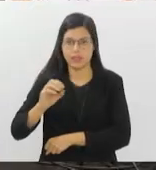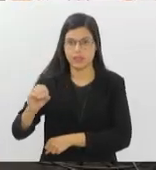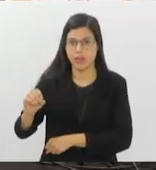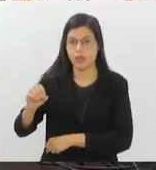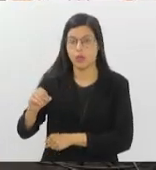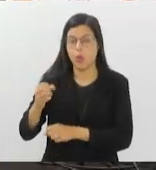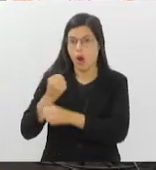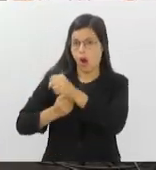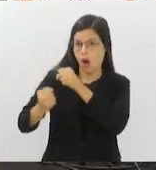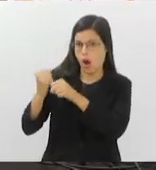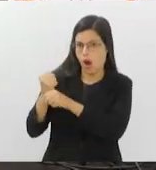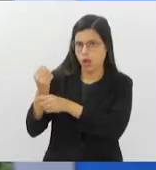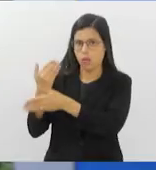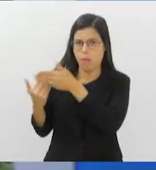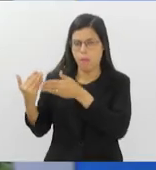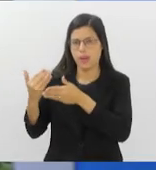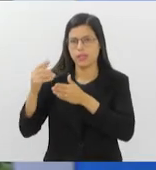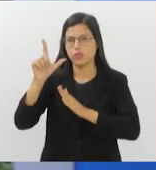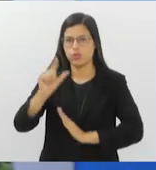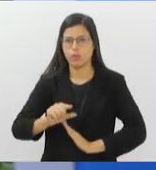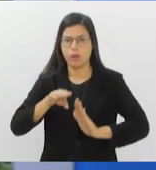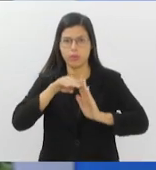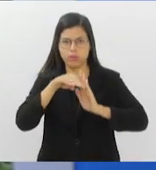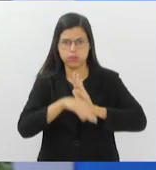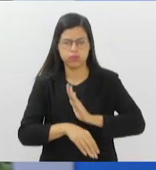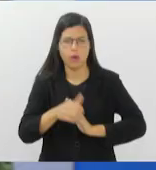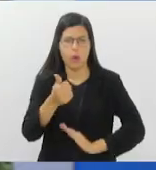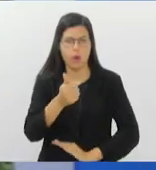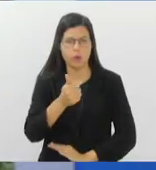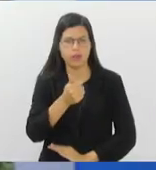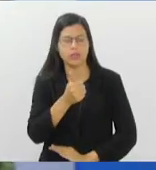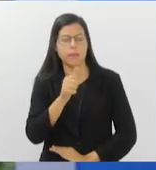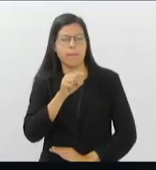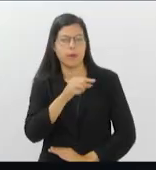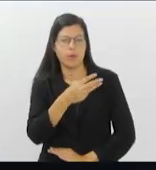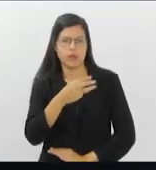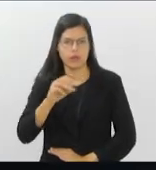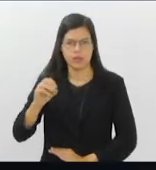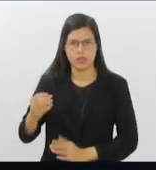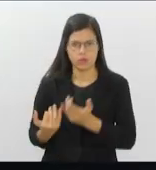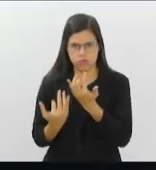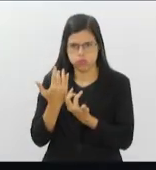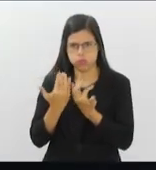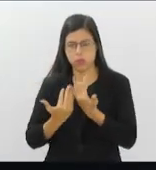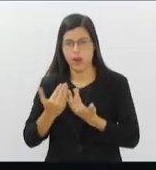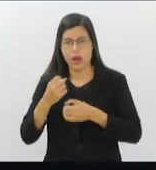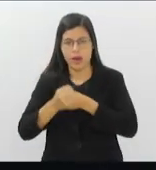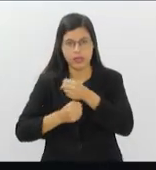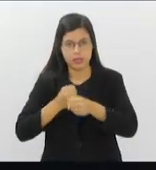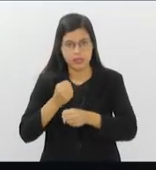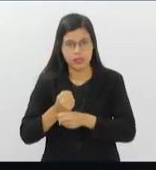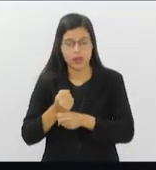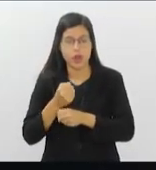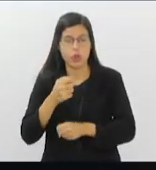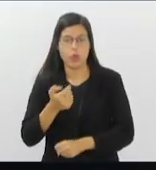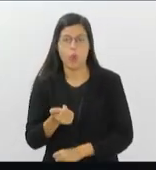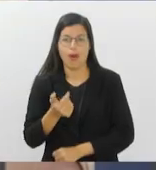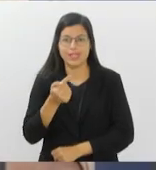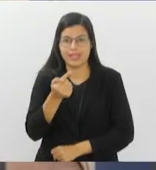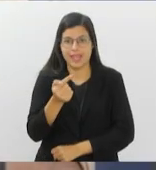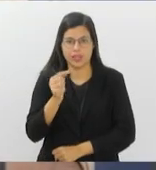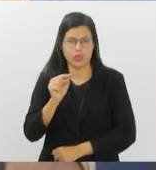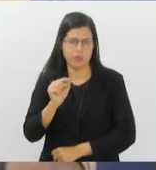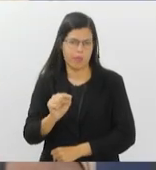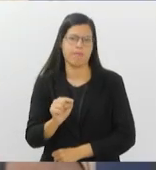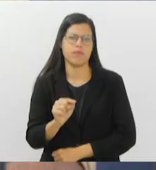esse número baixou para pouco mais de 11.300 incêndios. Esse ano já são quase 7 mil registros.